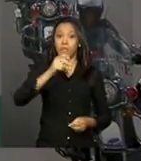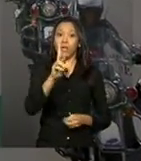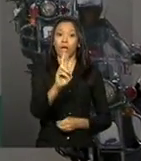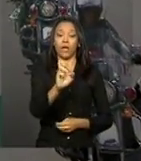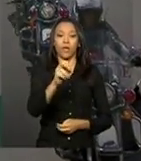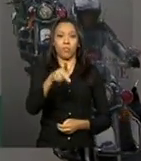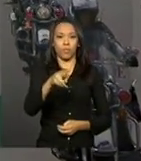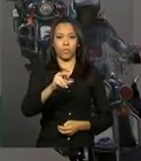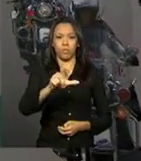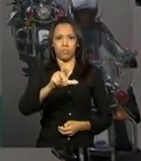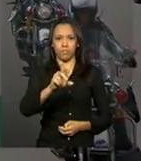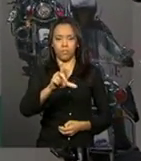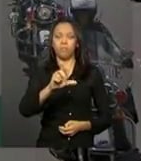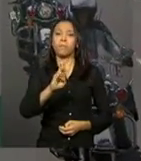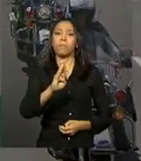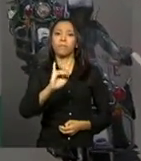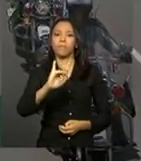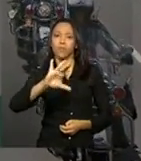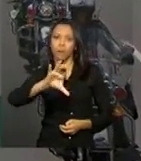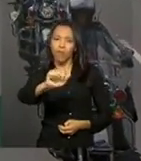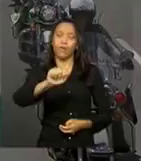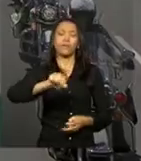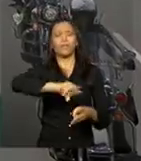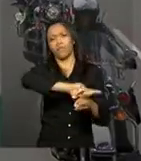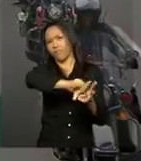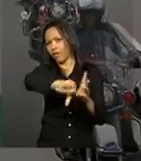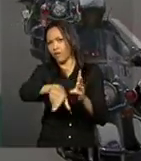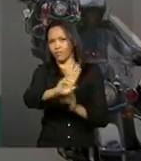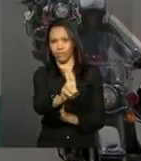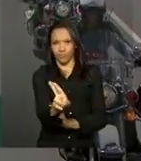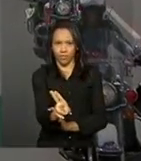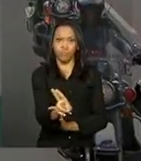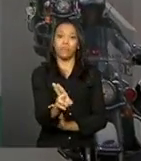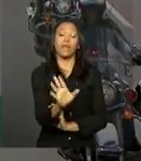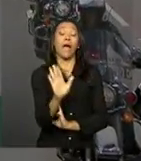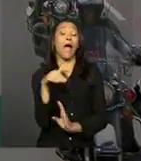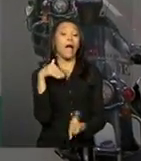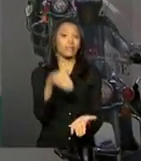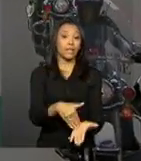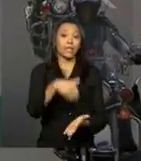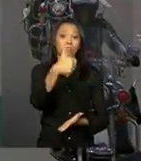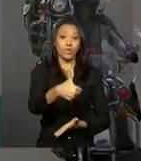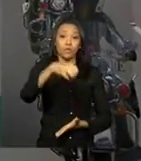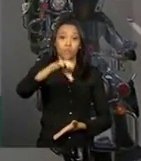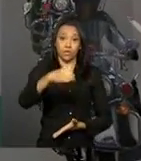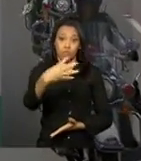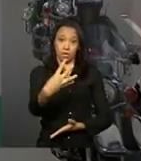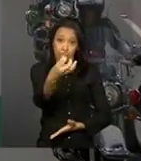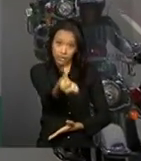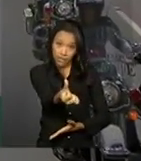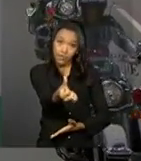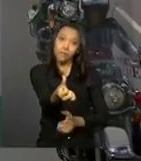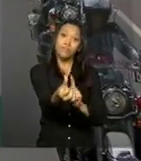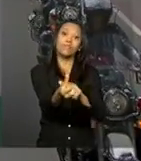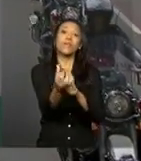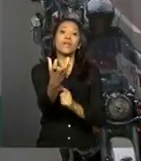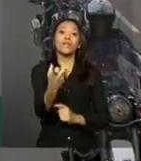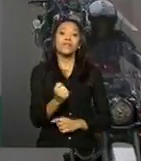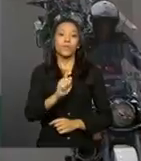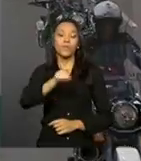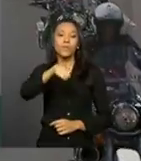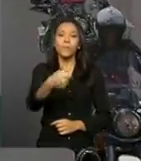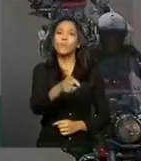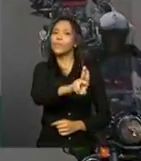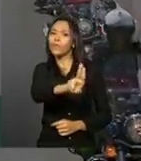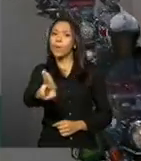Ao longo dos anos, o regimento teve diversos nomes, até que em 1946 recebeu essa